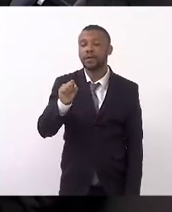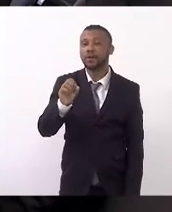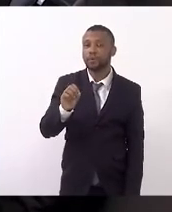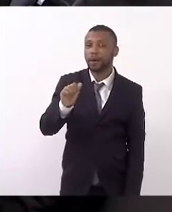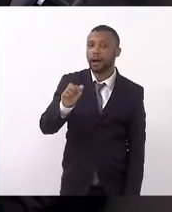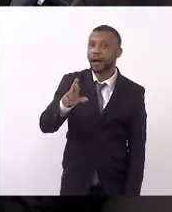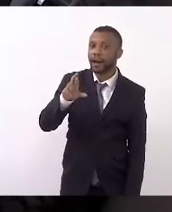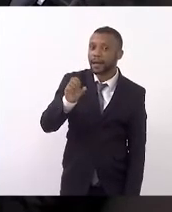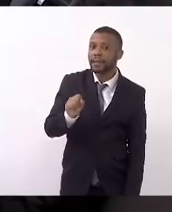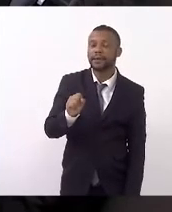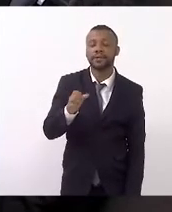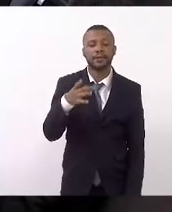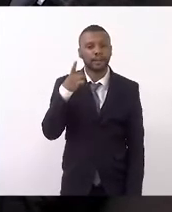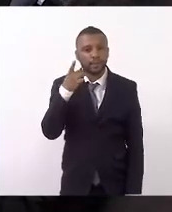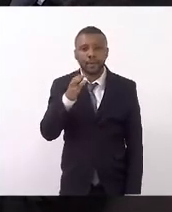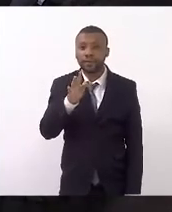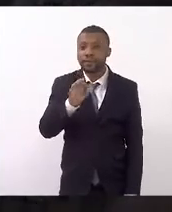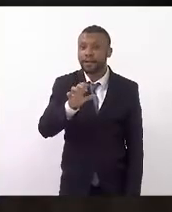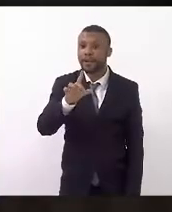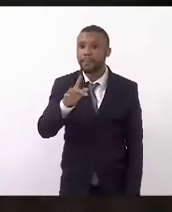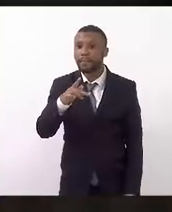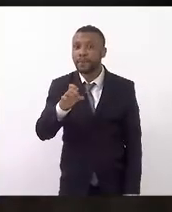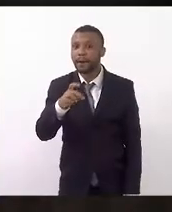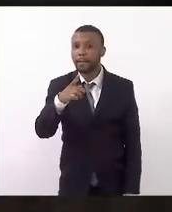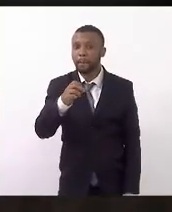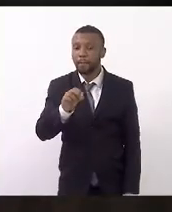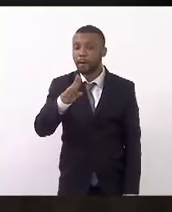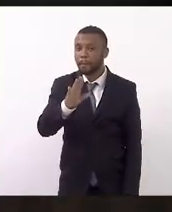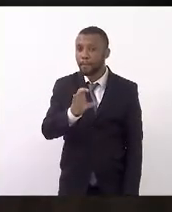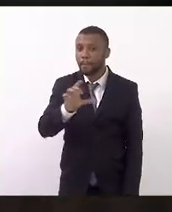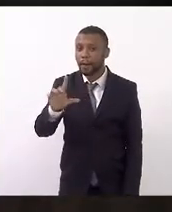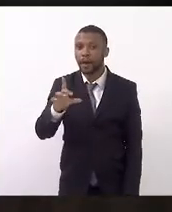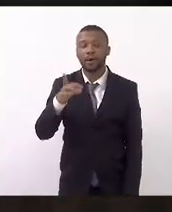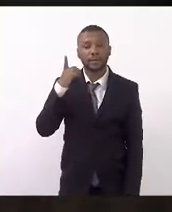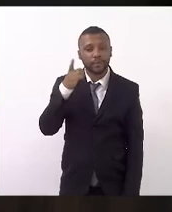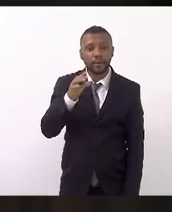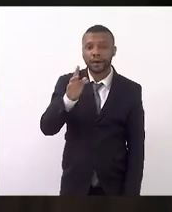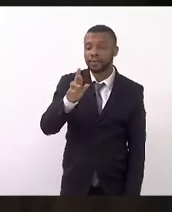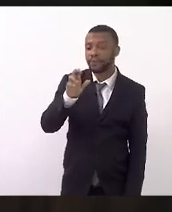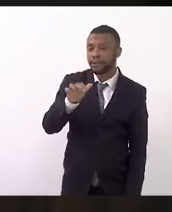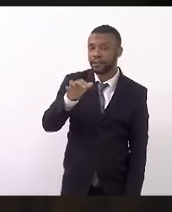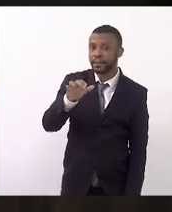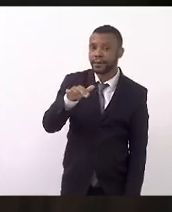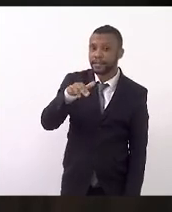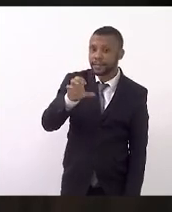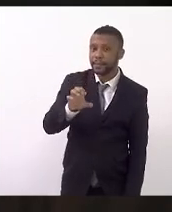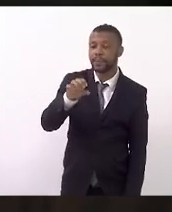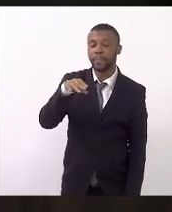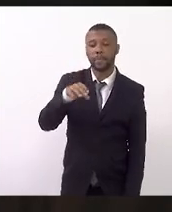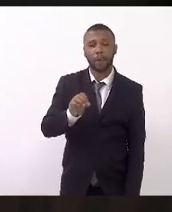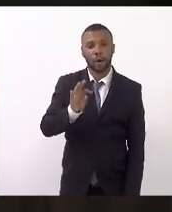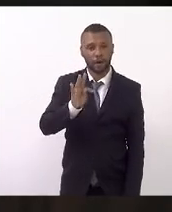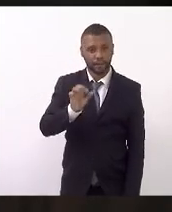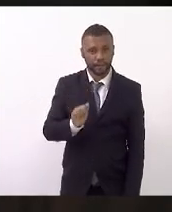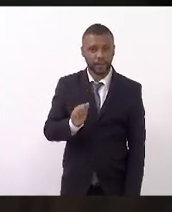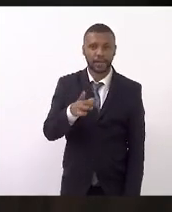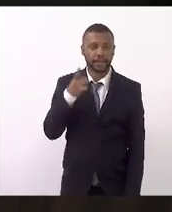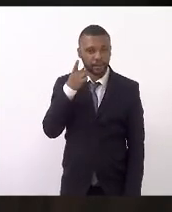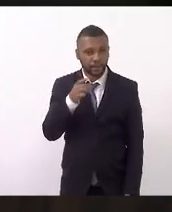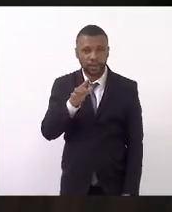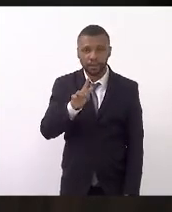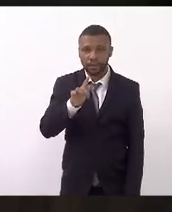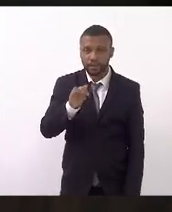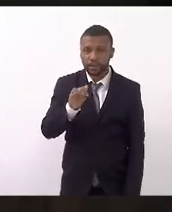Felipe Soares, deputado Felipe Pobel, deputado Felipe Pobel, deputada Franciane Mota, deputada Franciane Mota, deputado